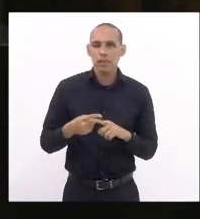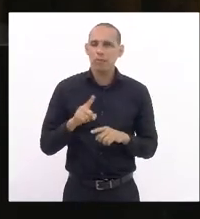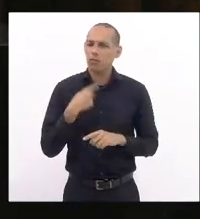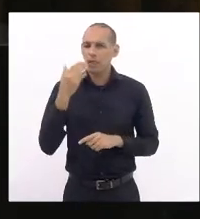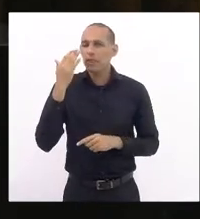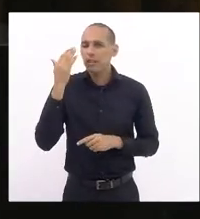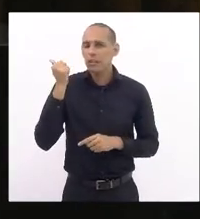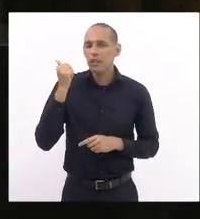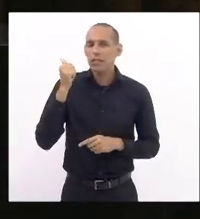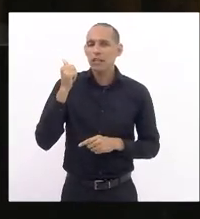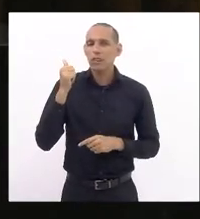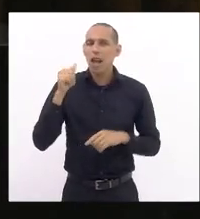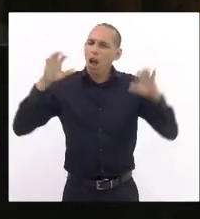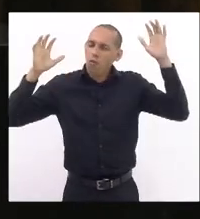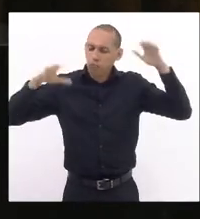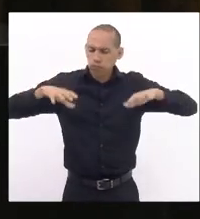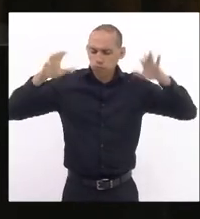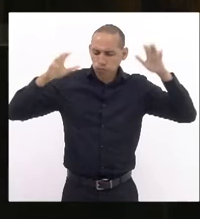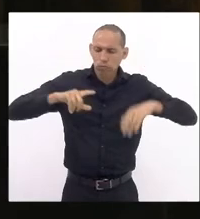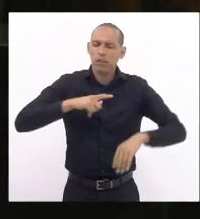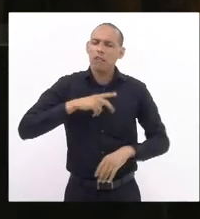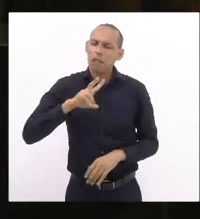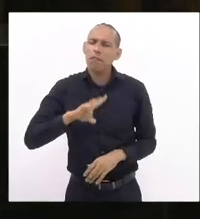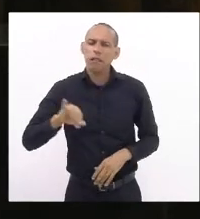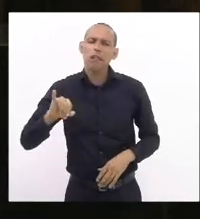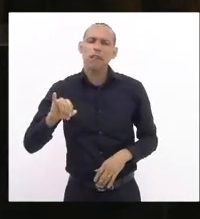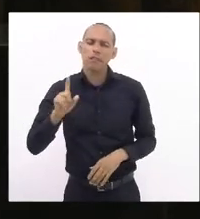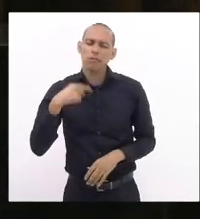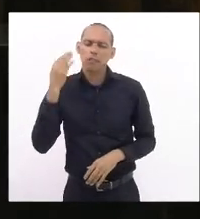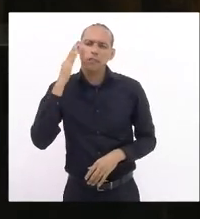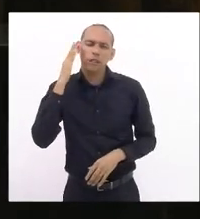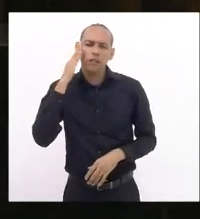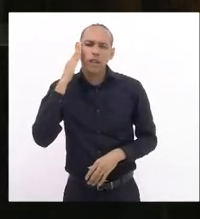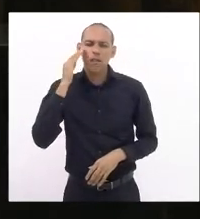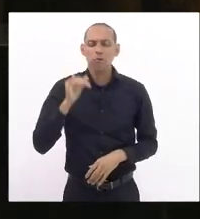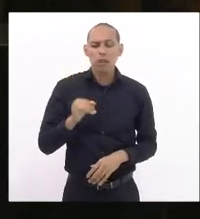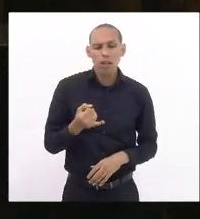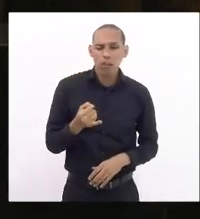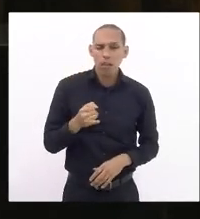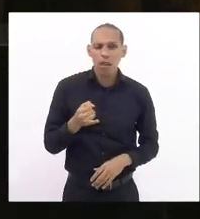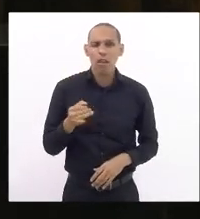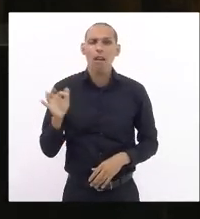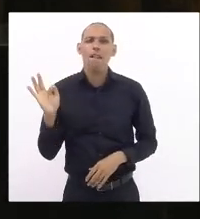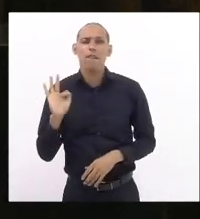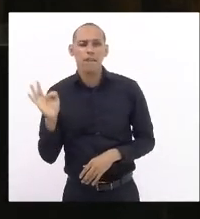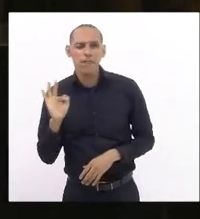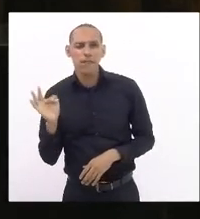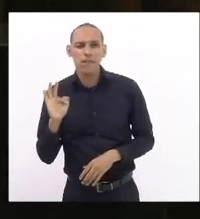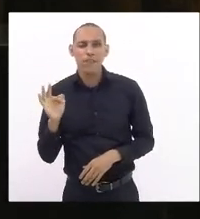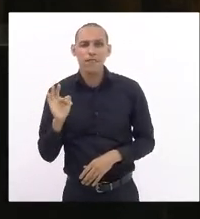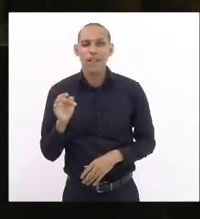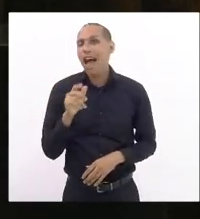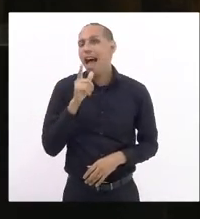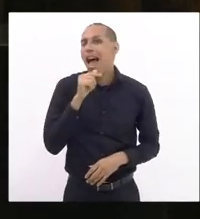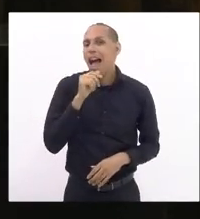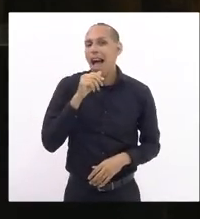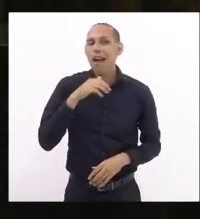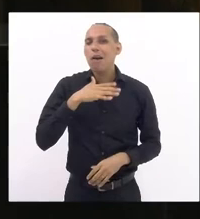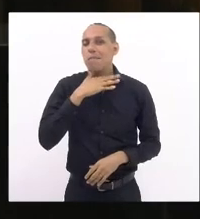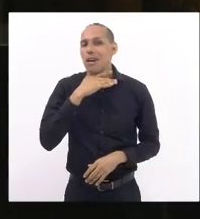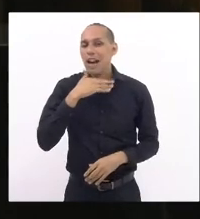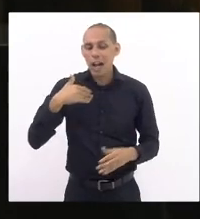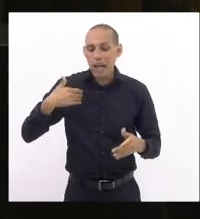sabemos que a chuva vai acontecer, e ela acontece mês de janeiro, fevereiro, março, as águas de março sequer